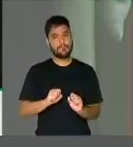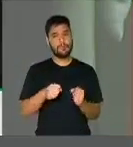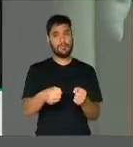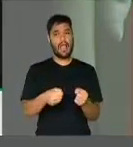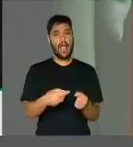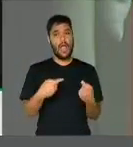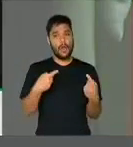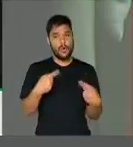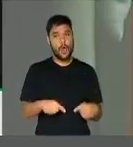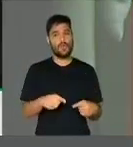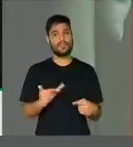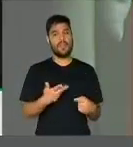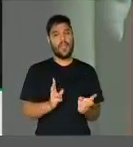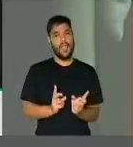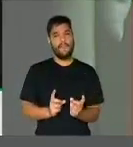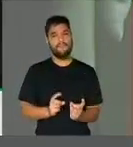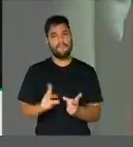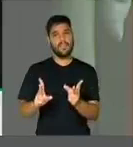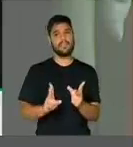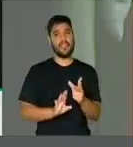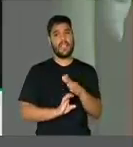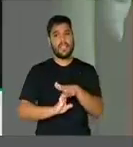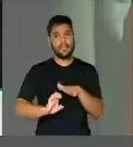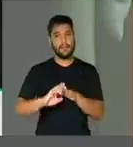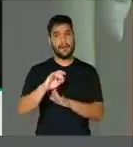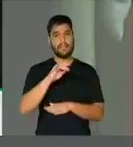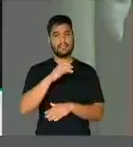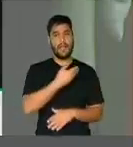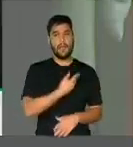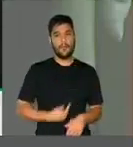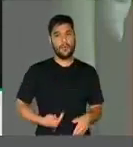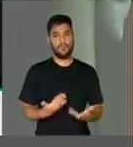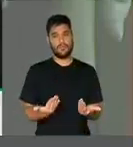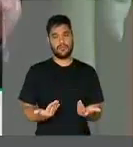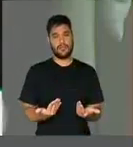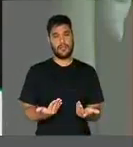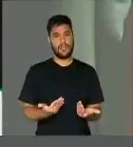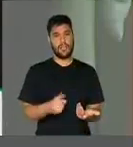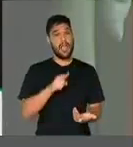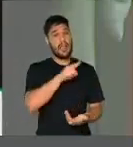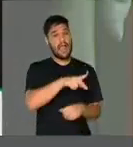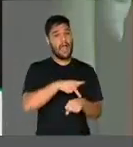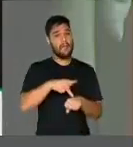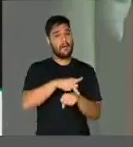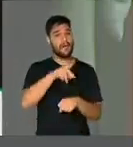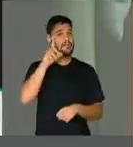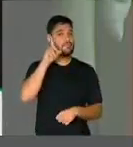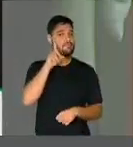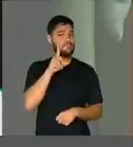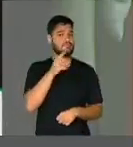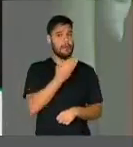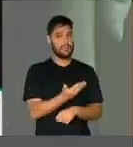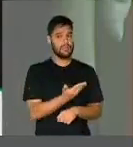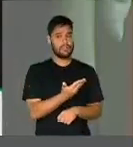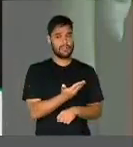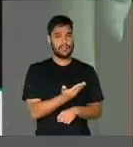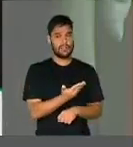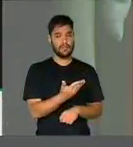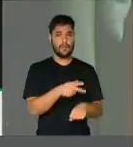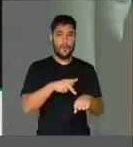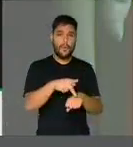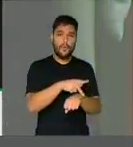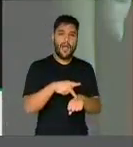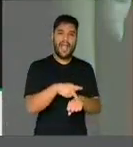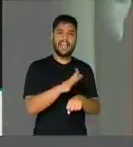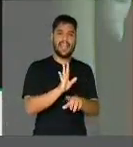contra a privatização de um setor estratégico. Nem os Estados Unidos, o país